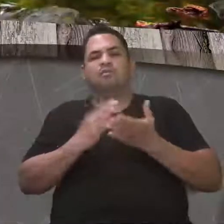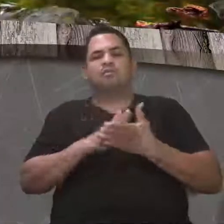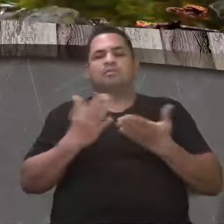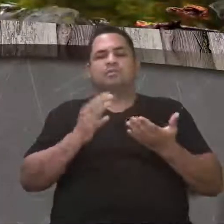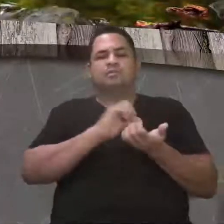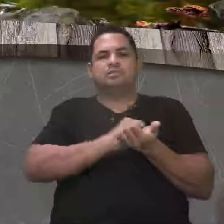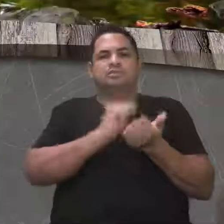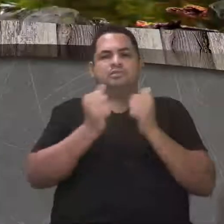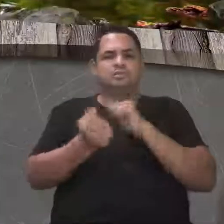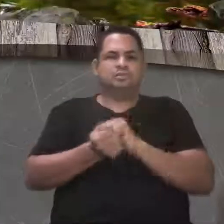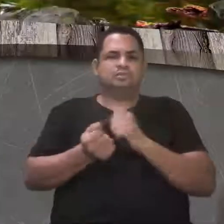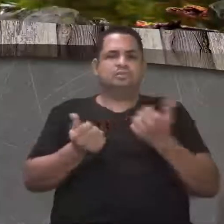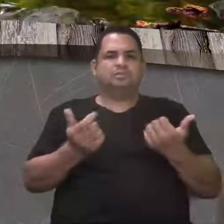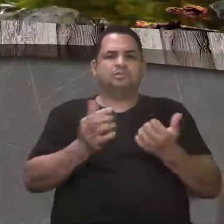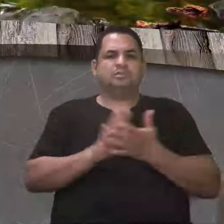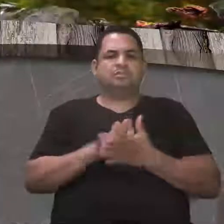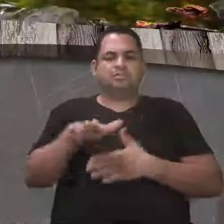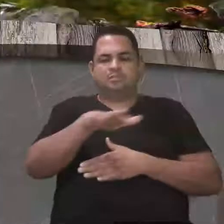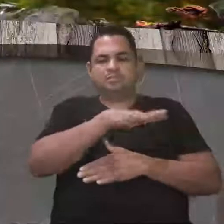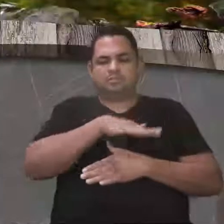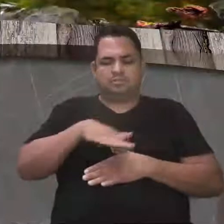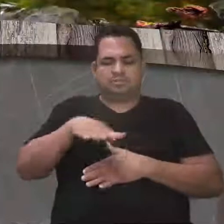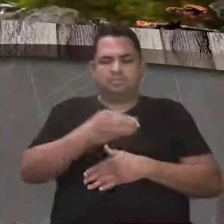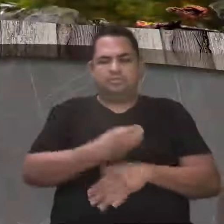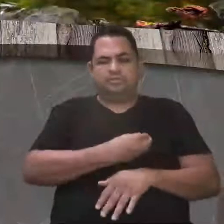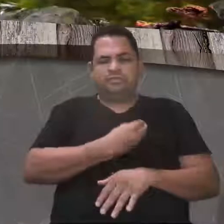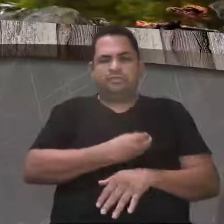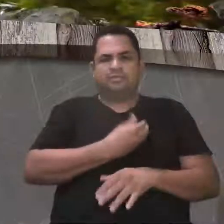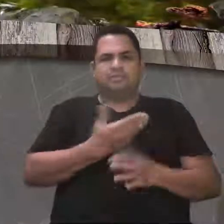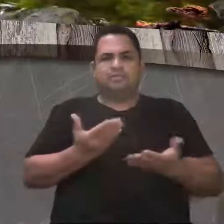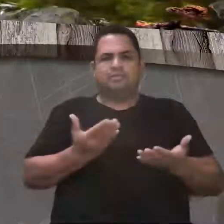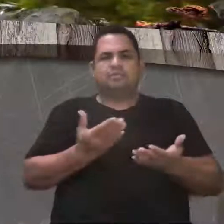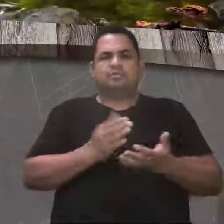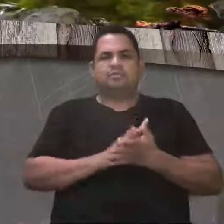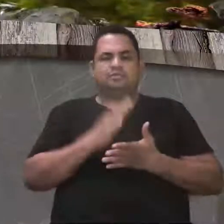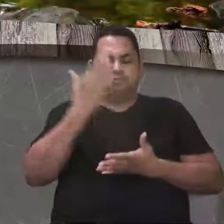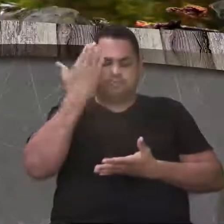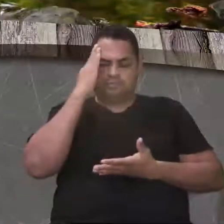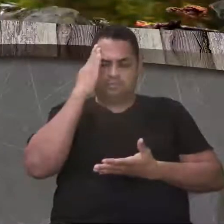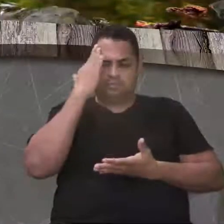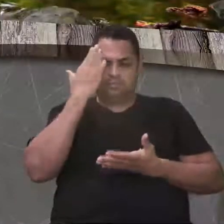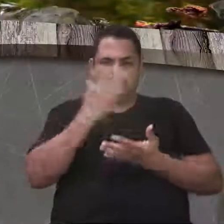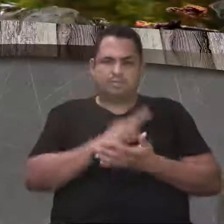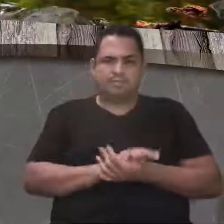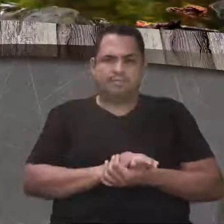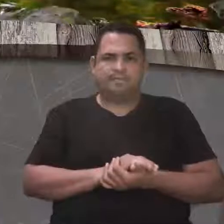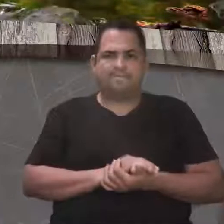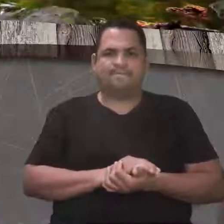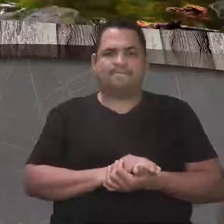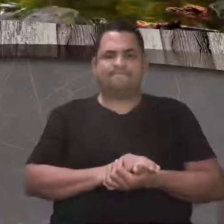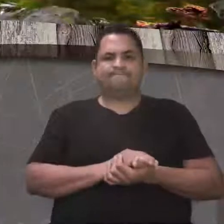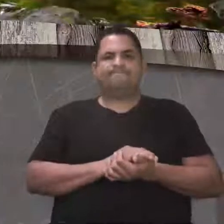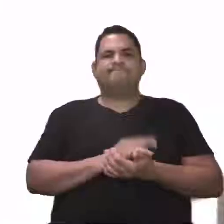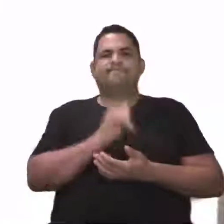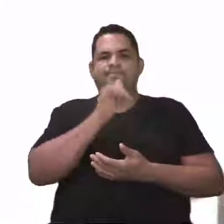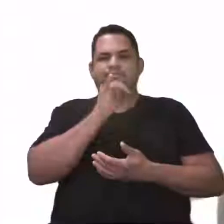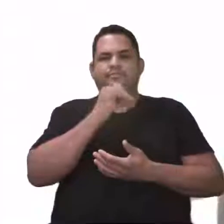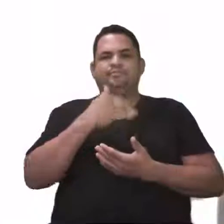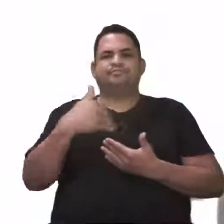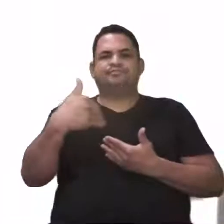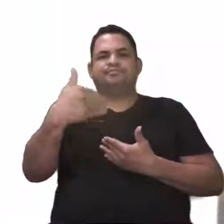sua adaptabilidade ao ambiente onde eles estão inseridos. Deu para entender? Vamos para mais um exemplozinho